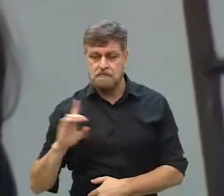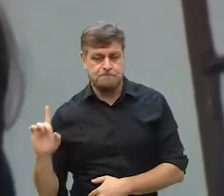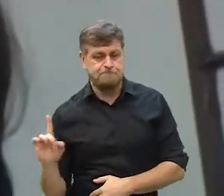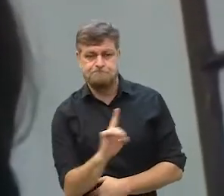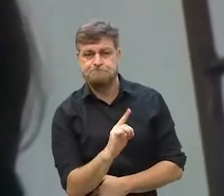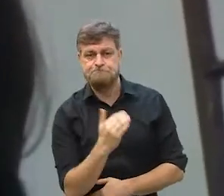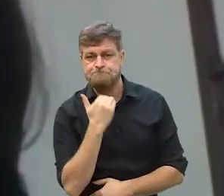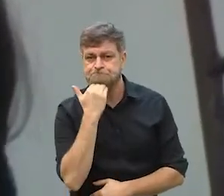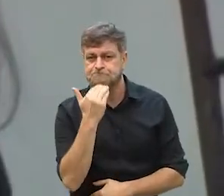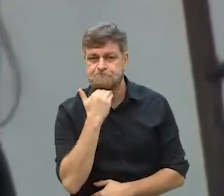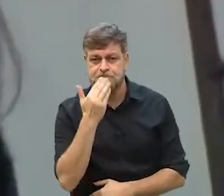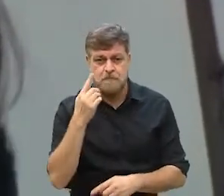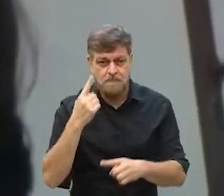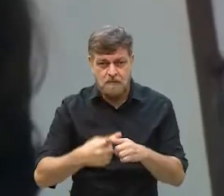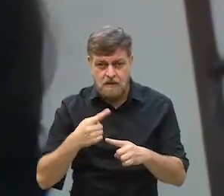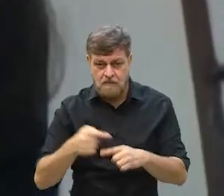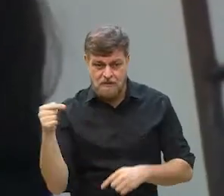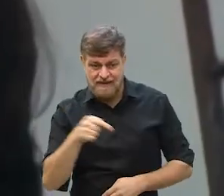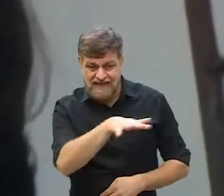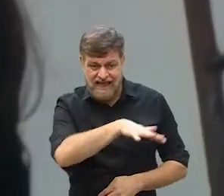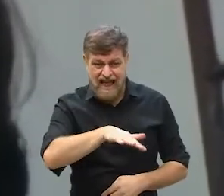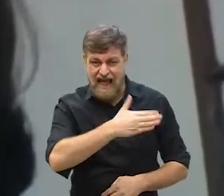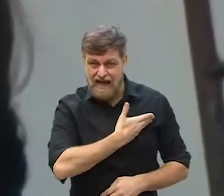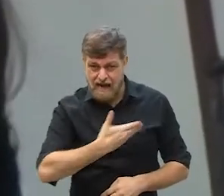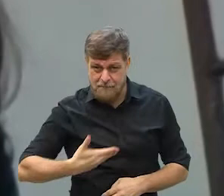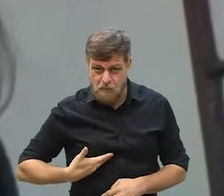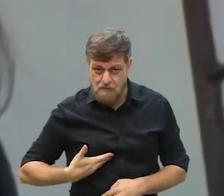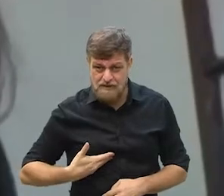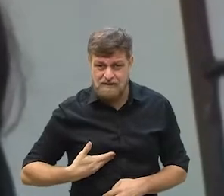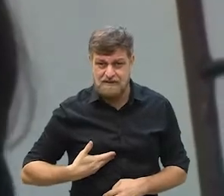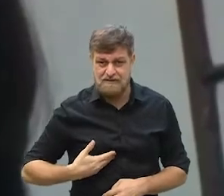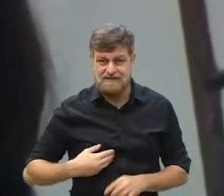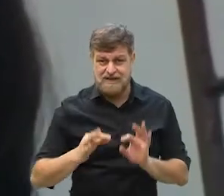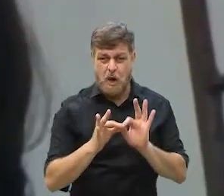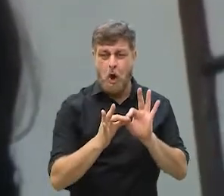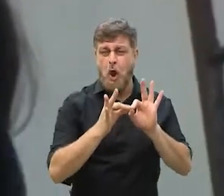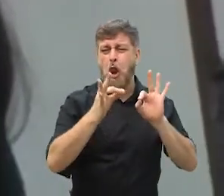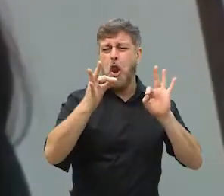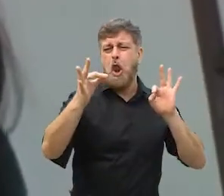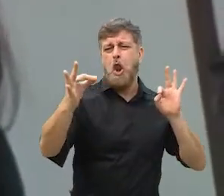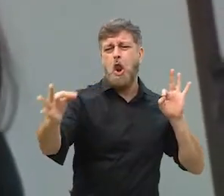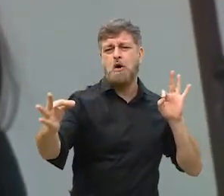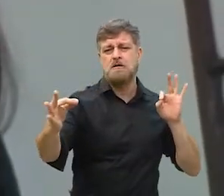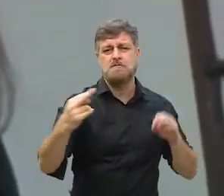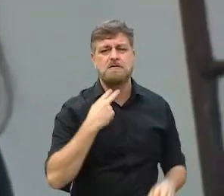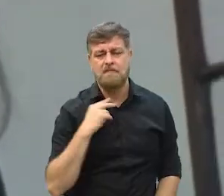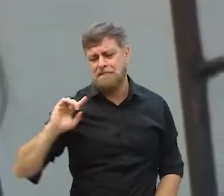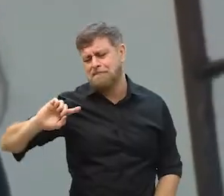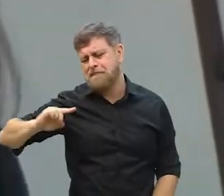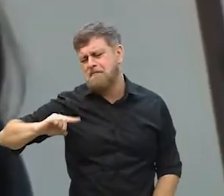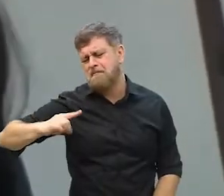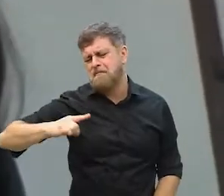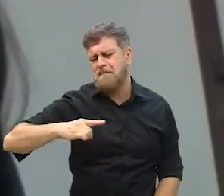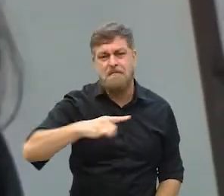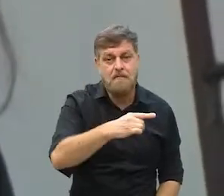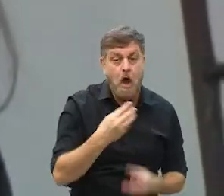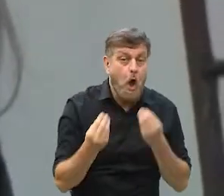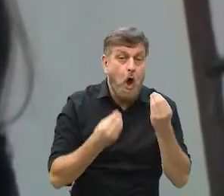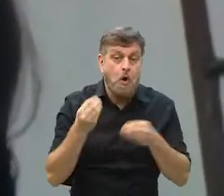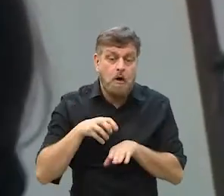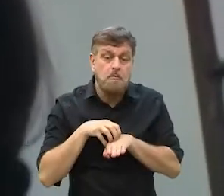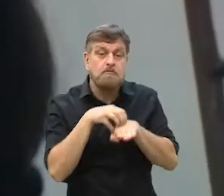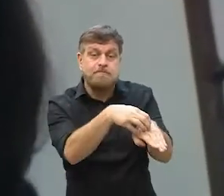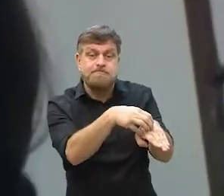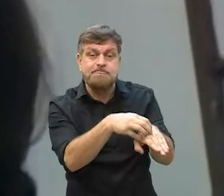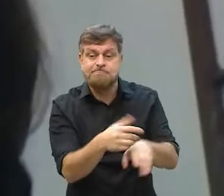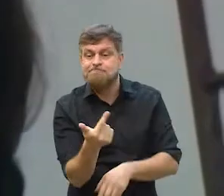públicos, até porque muitos desses serviços não estão nas suas proximidades. Então, ela não tem condição de